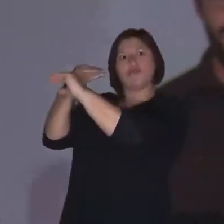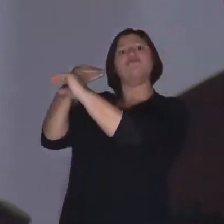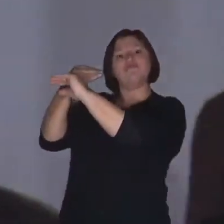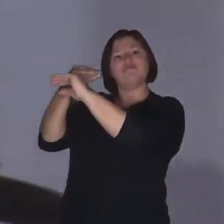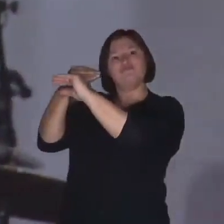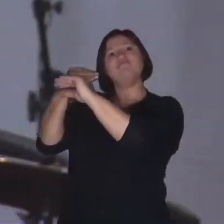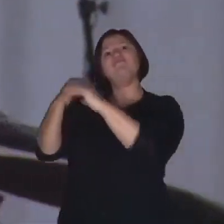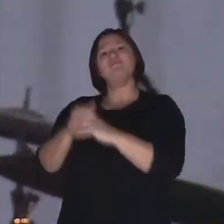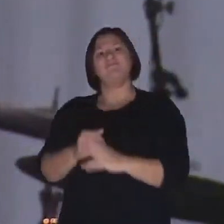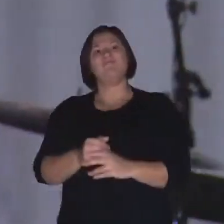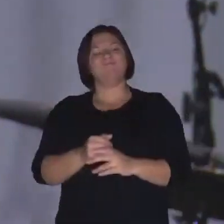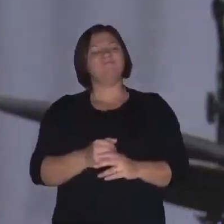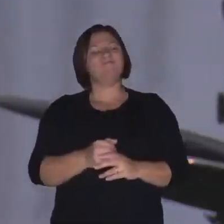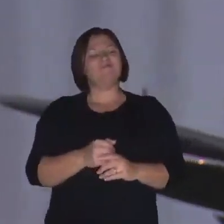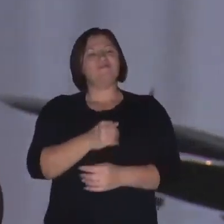ver.